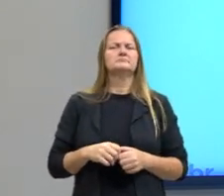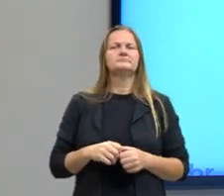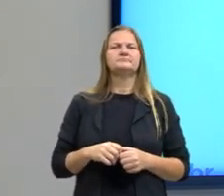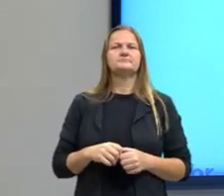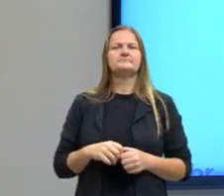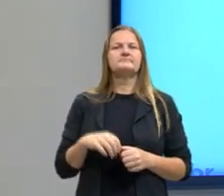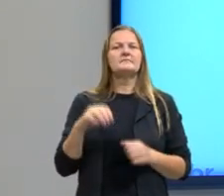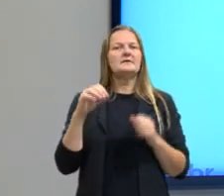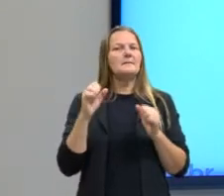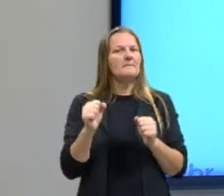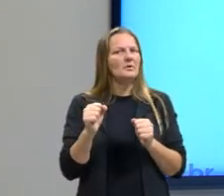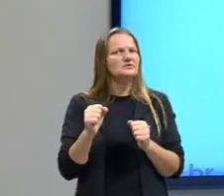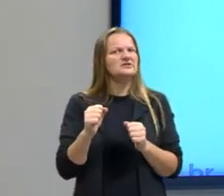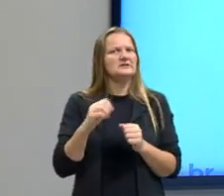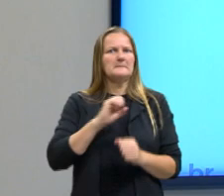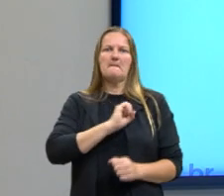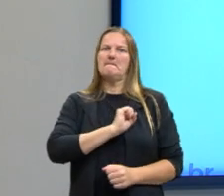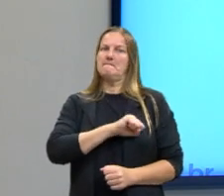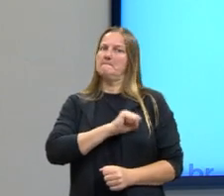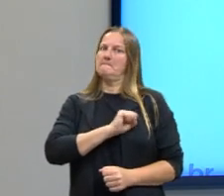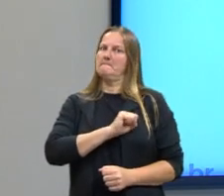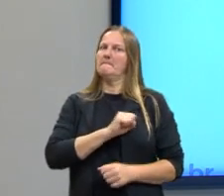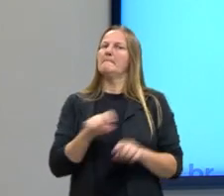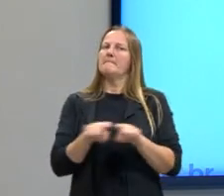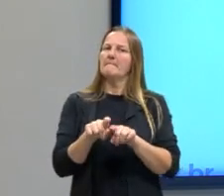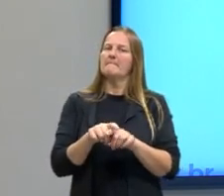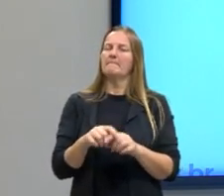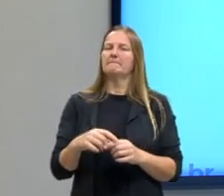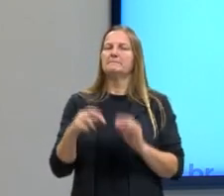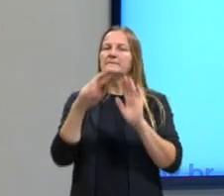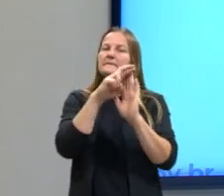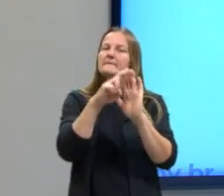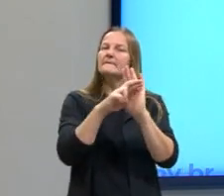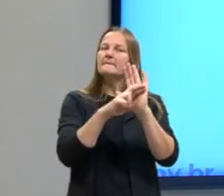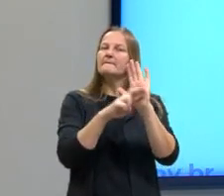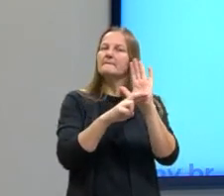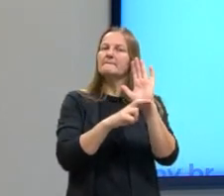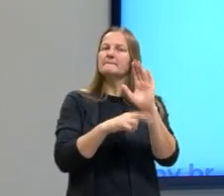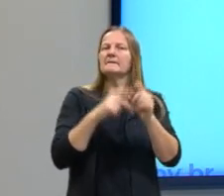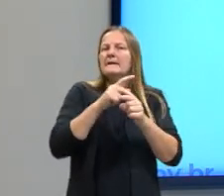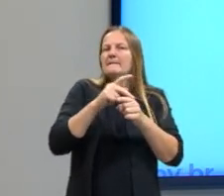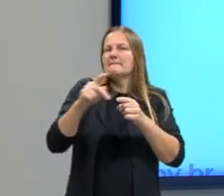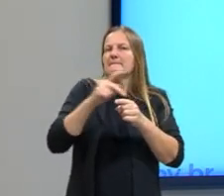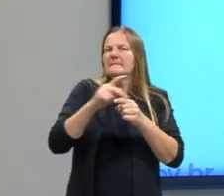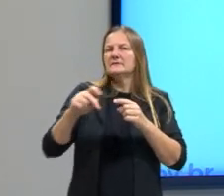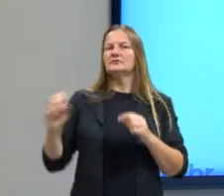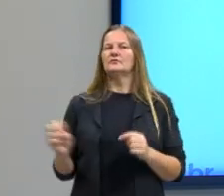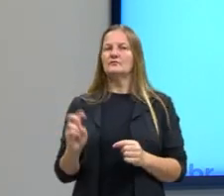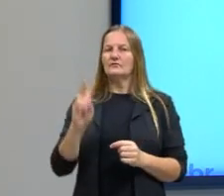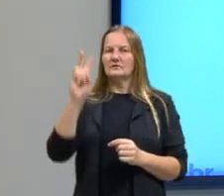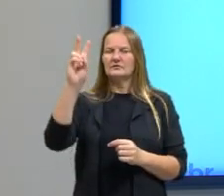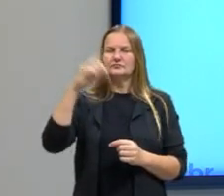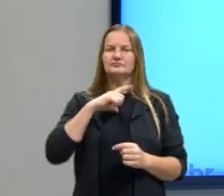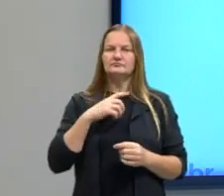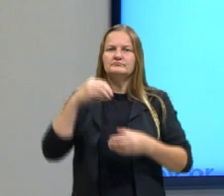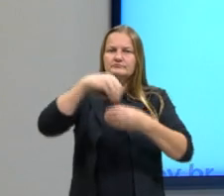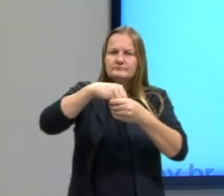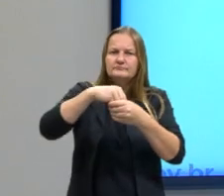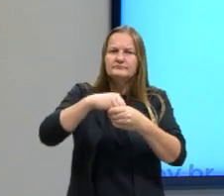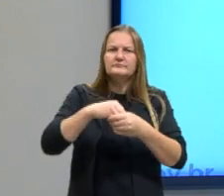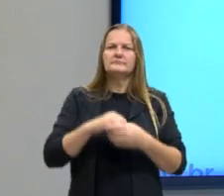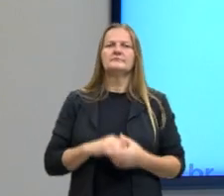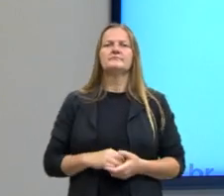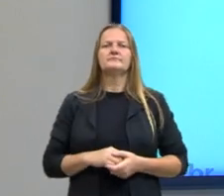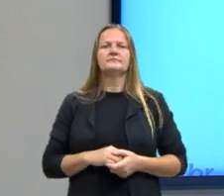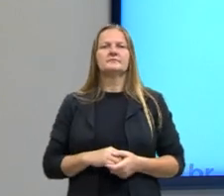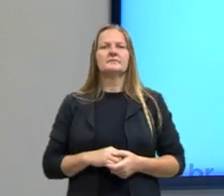não tão legal mas se não nós temos alguns padrões nos valores morais que estão aí na